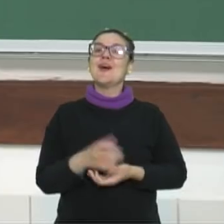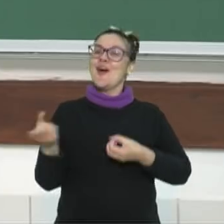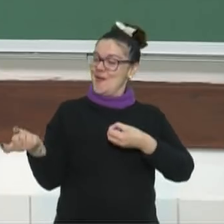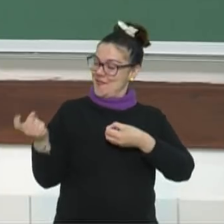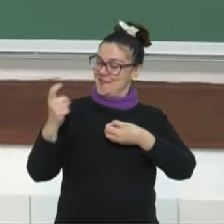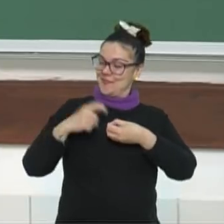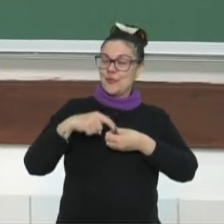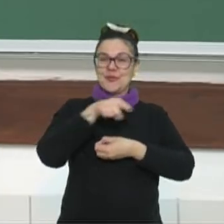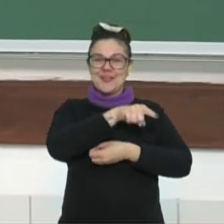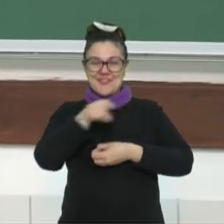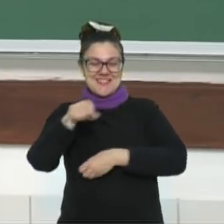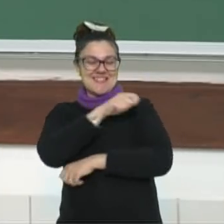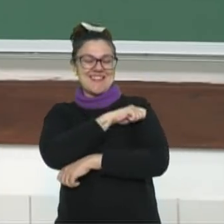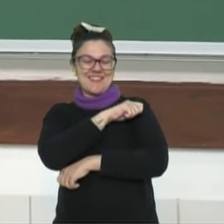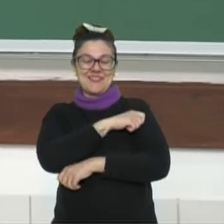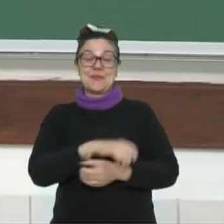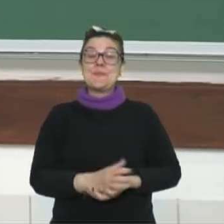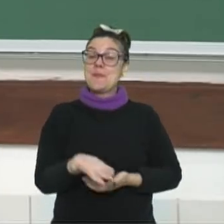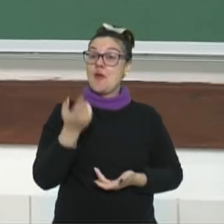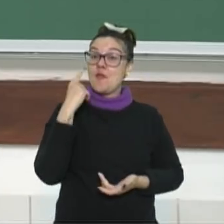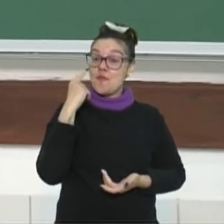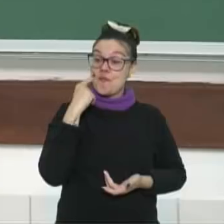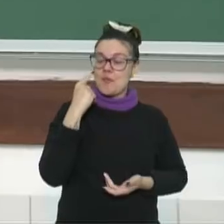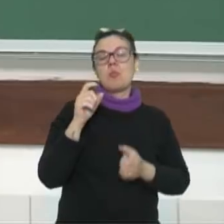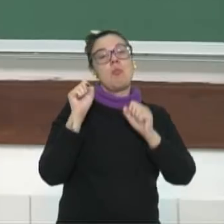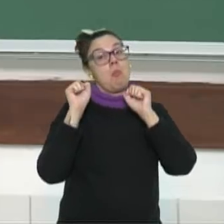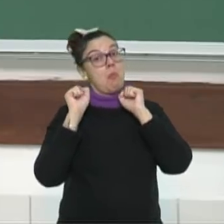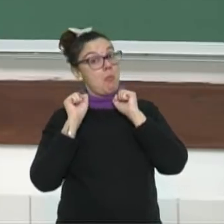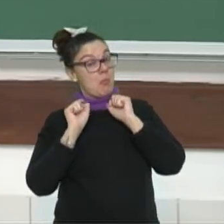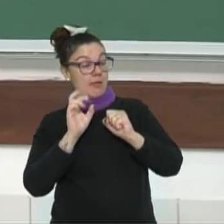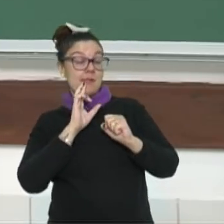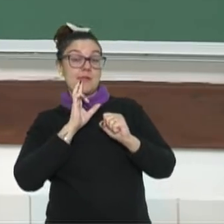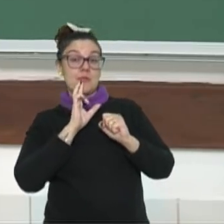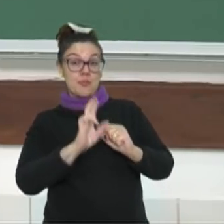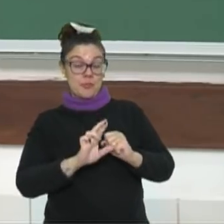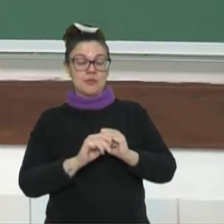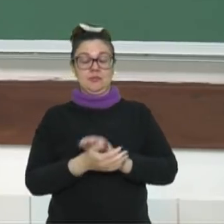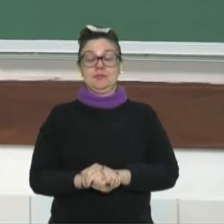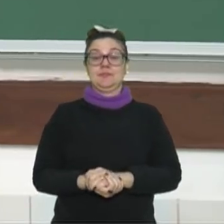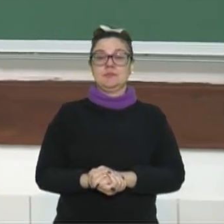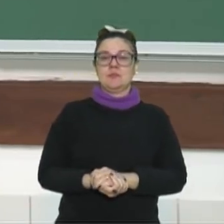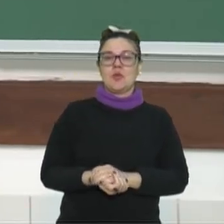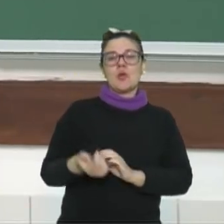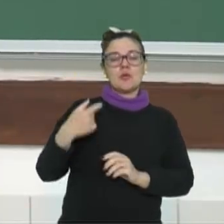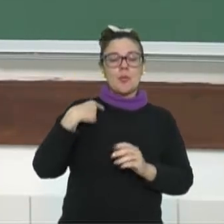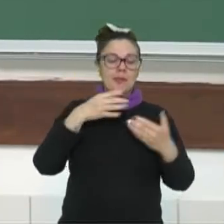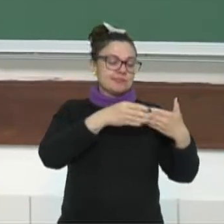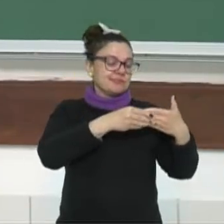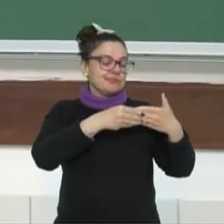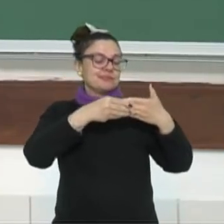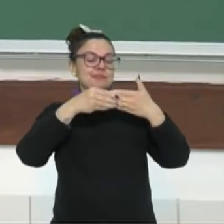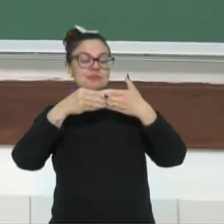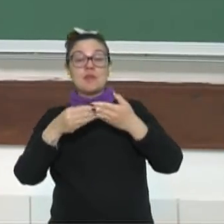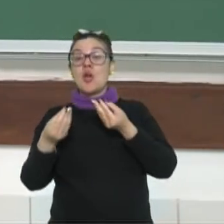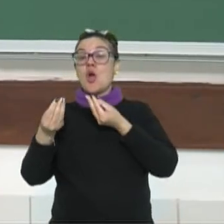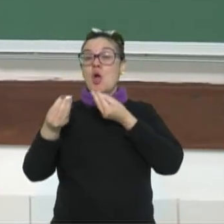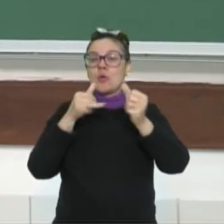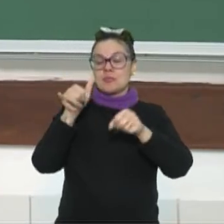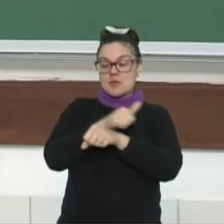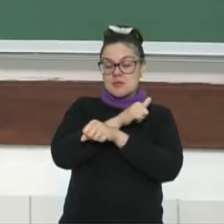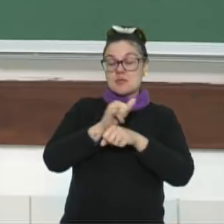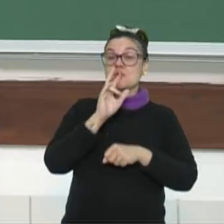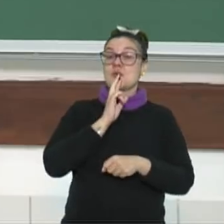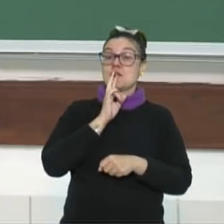Voltando aqui, querido estudante, vamos então a uma possibilidade de resposta, ou seja, um norteador, uma forma de responder